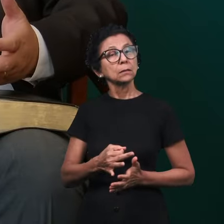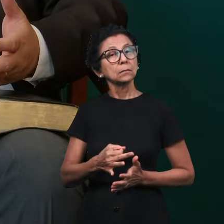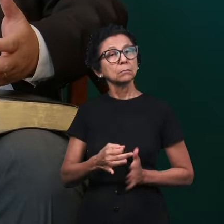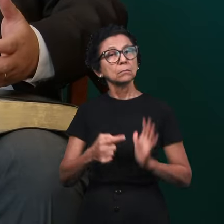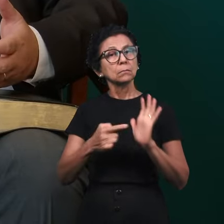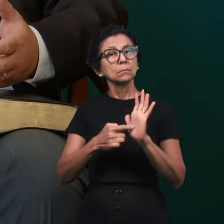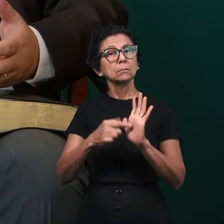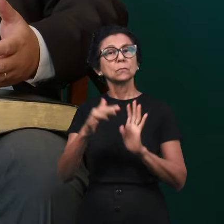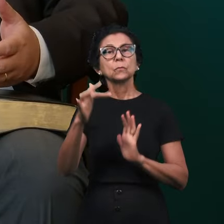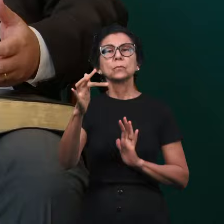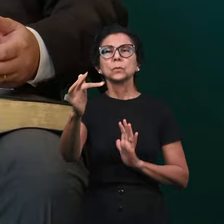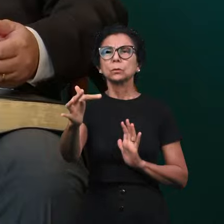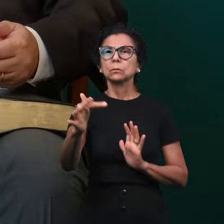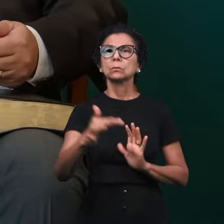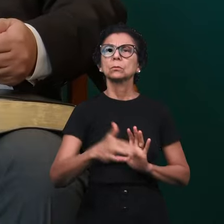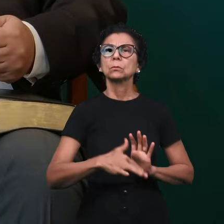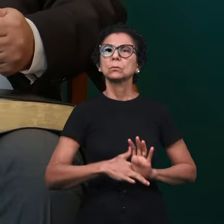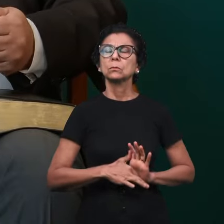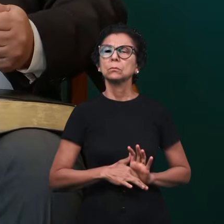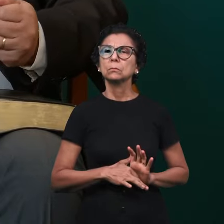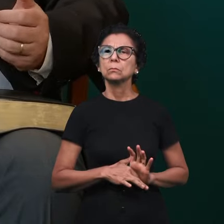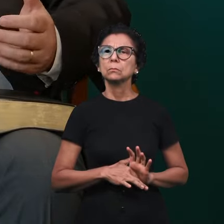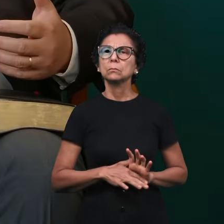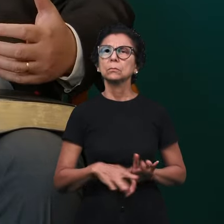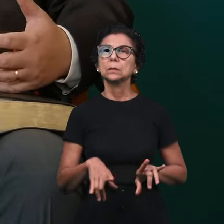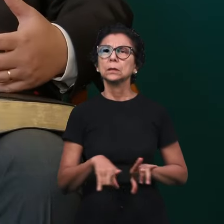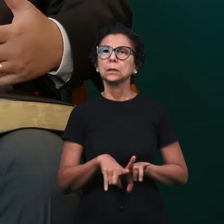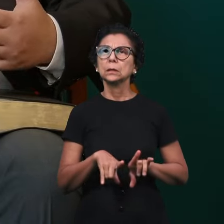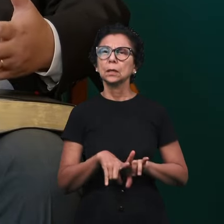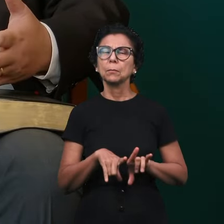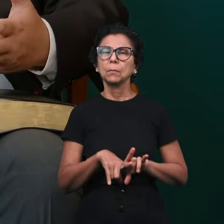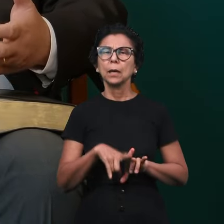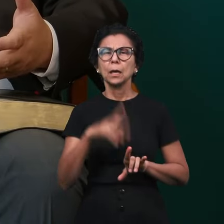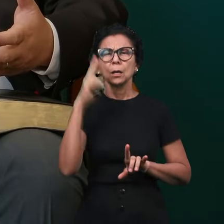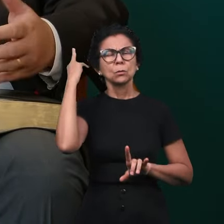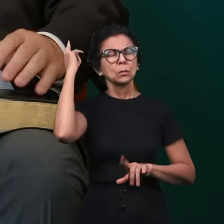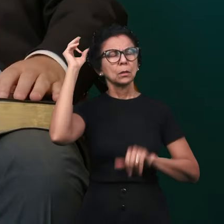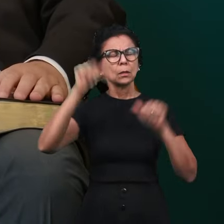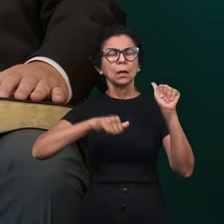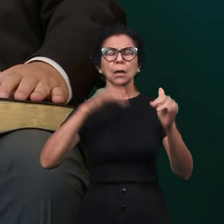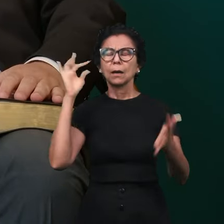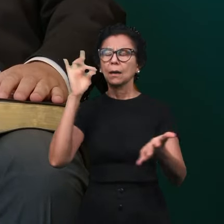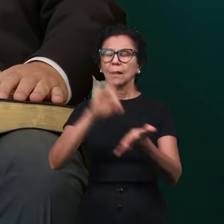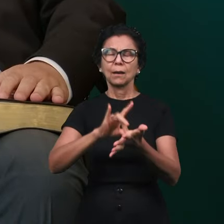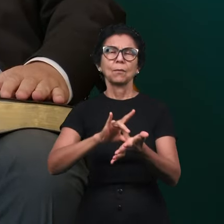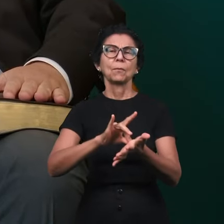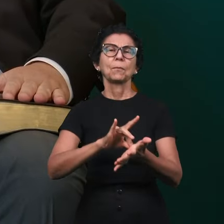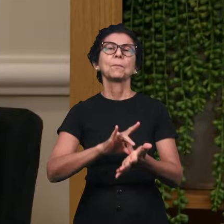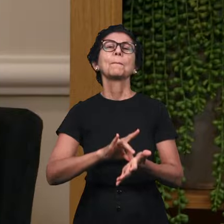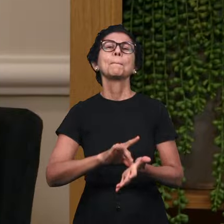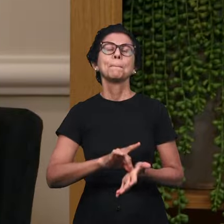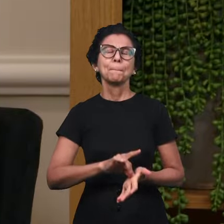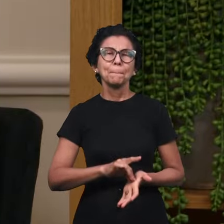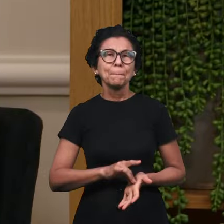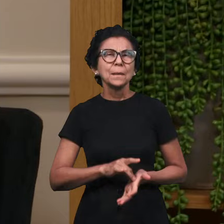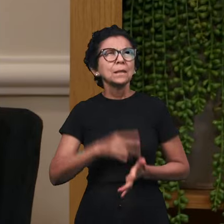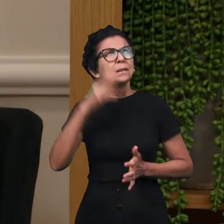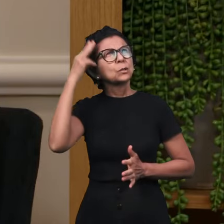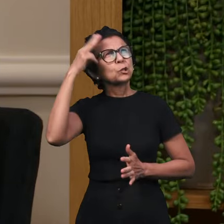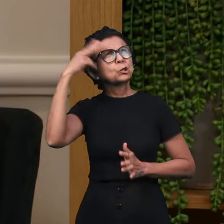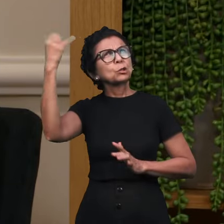o futuro e também com o seu poder ele faz com que aqueles sonhos se transformem em realidade. Porque quando falamos